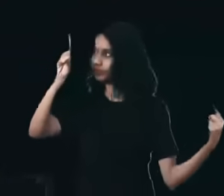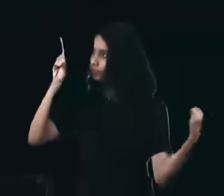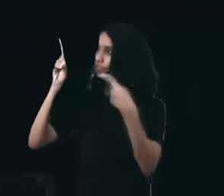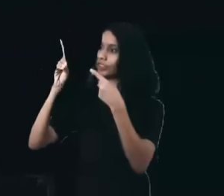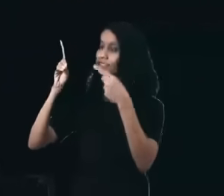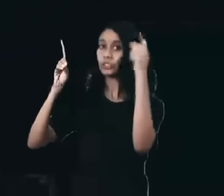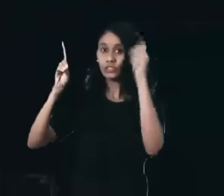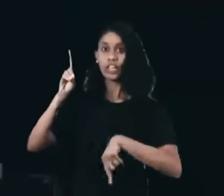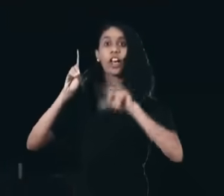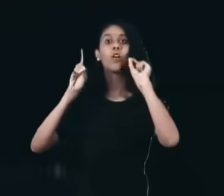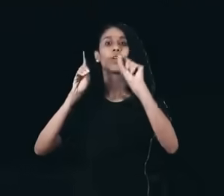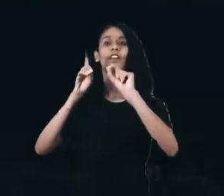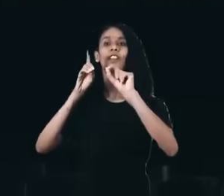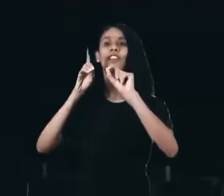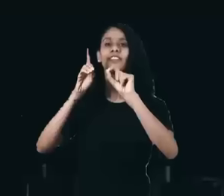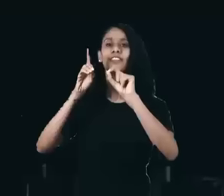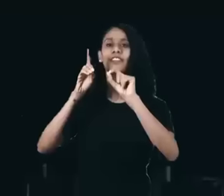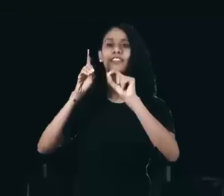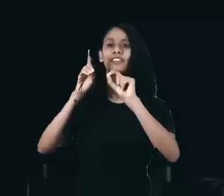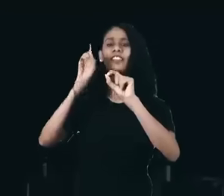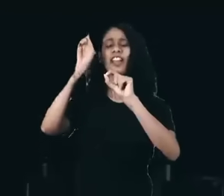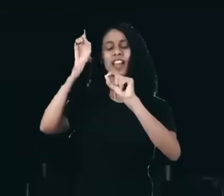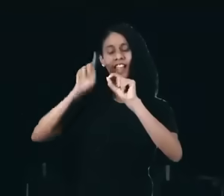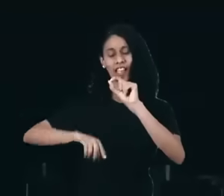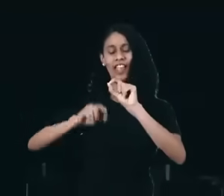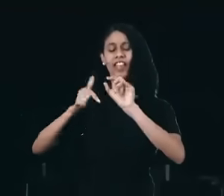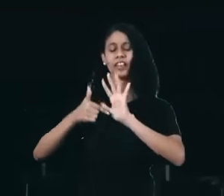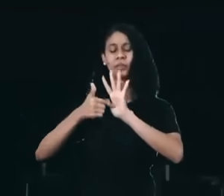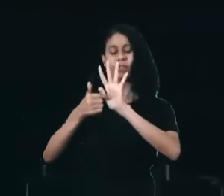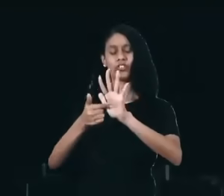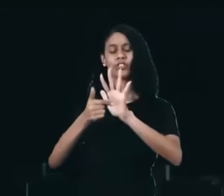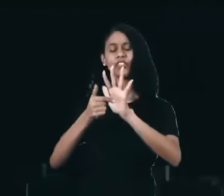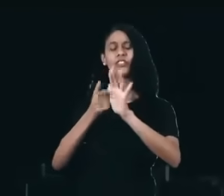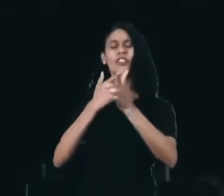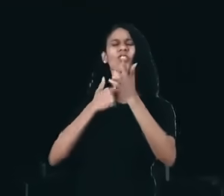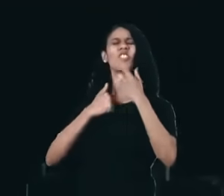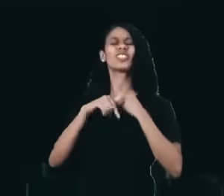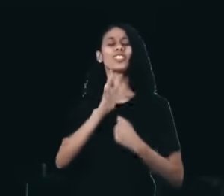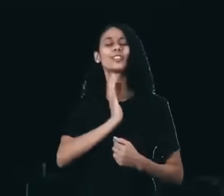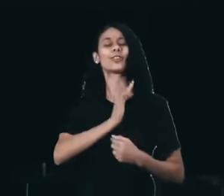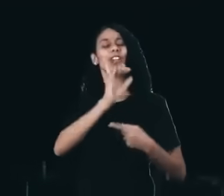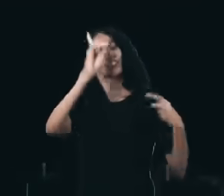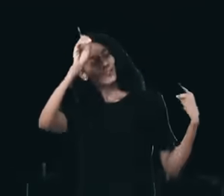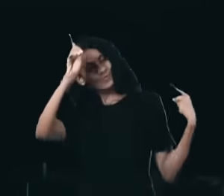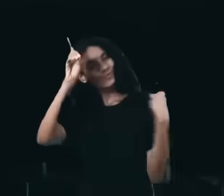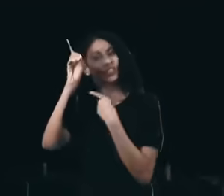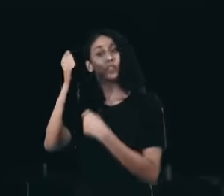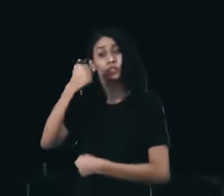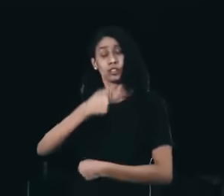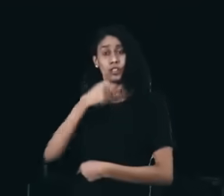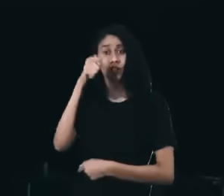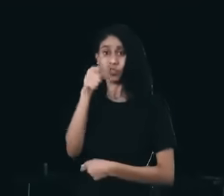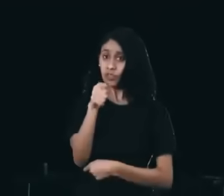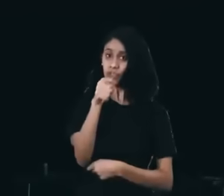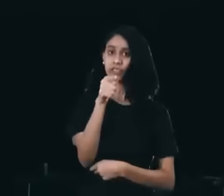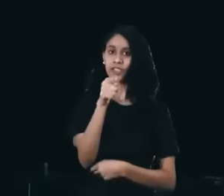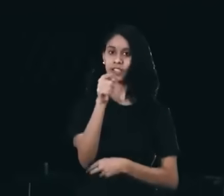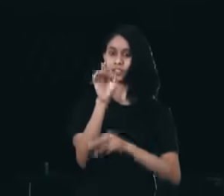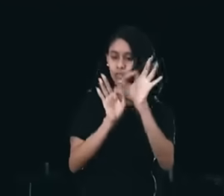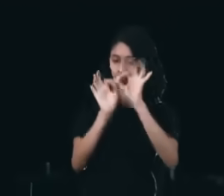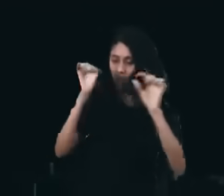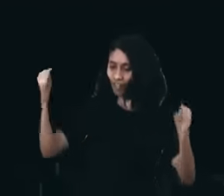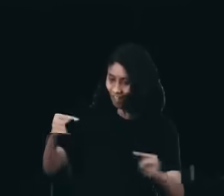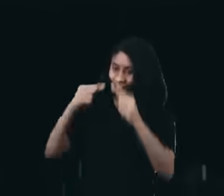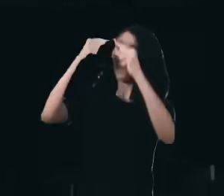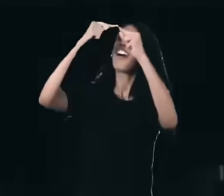era a resposta ao desejo do coração de Deus. Se eu e você estivermos alinhados